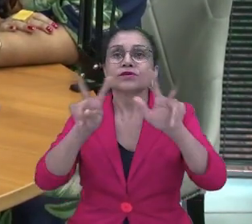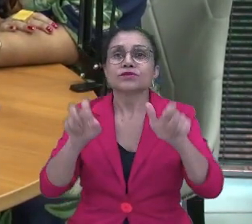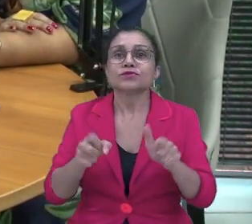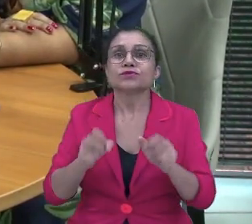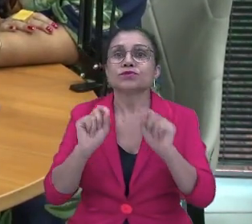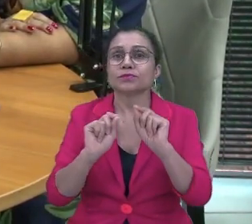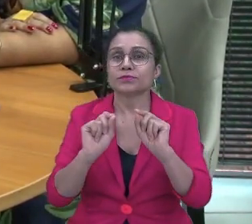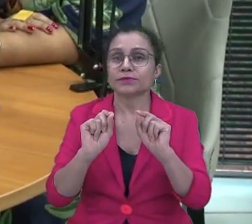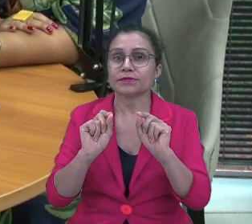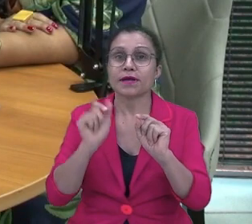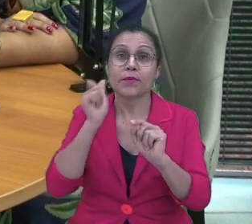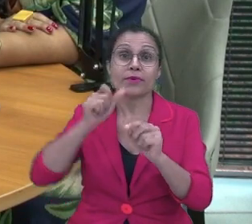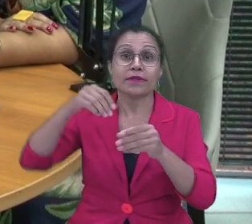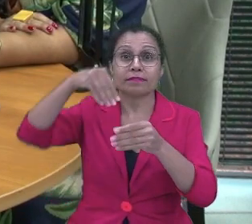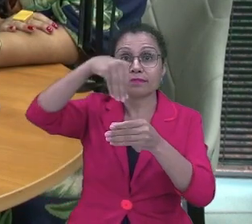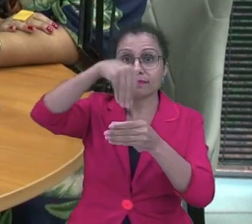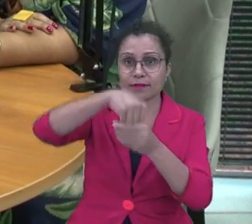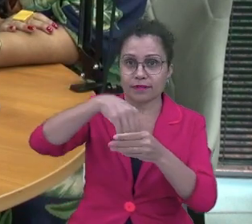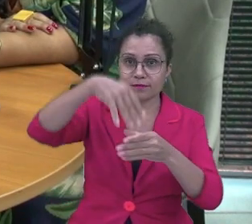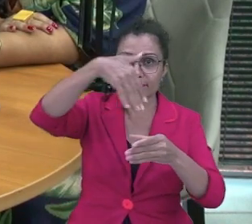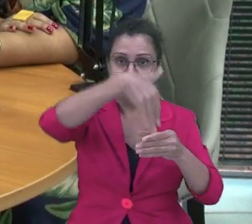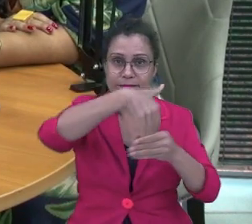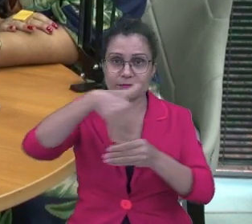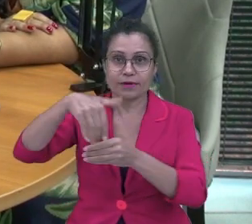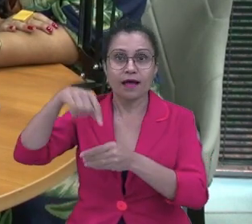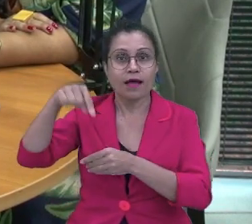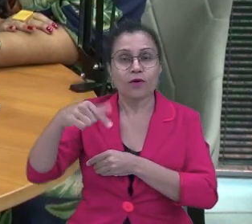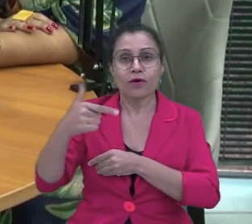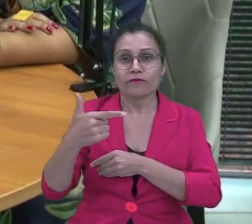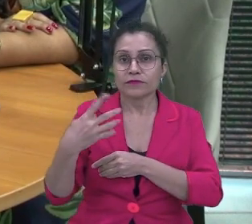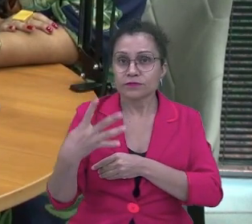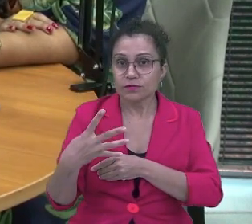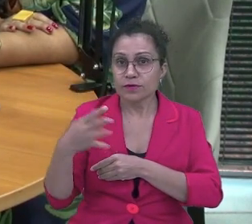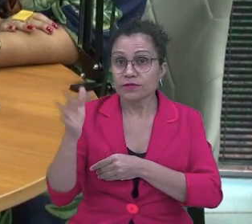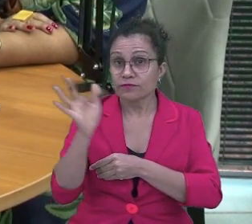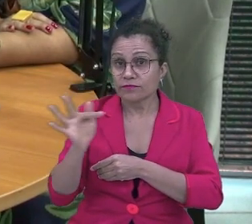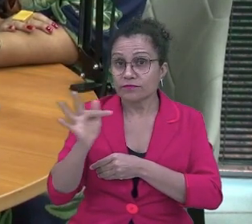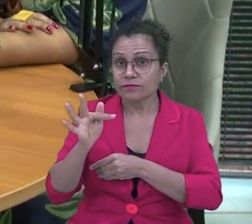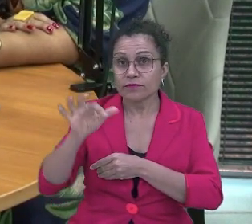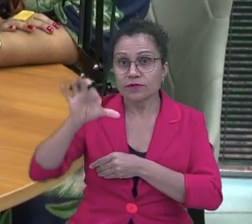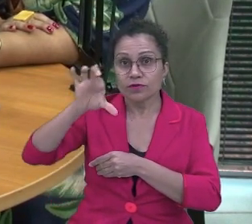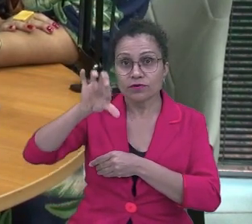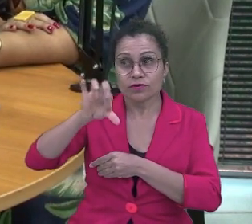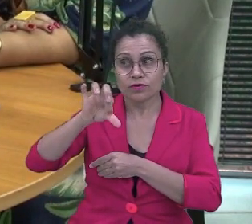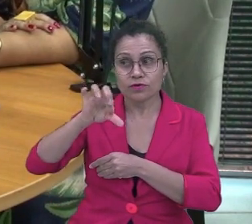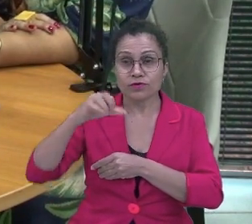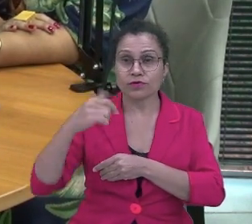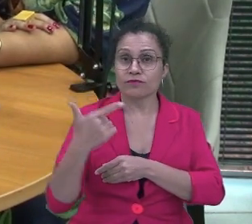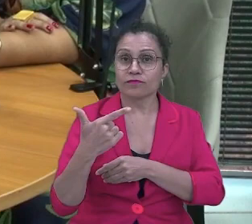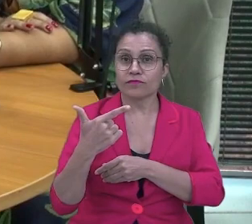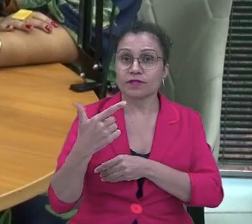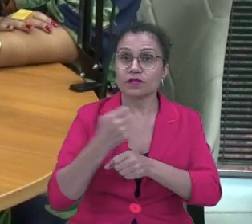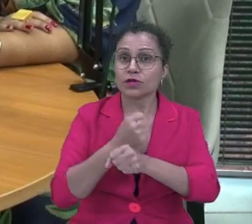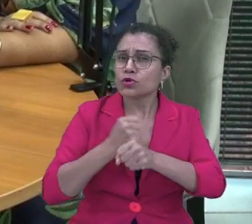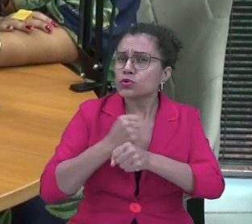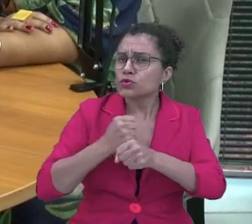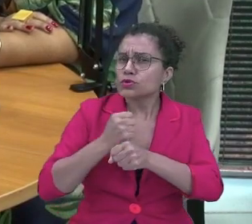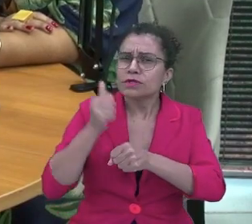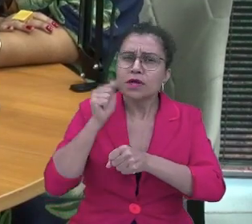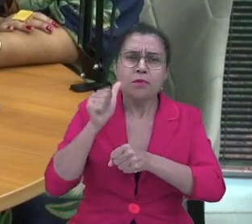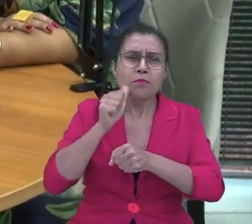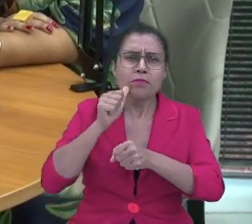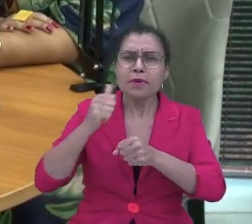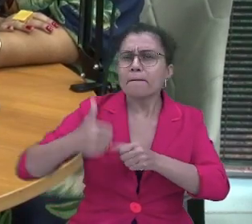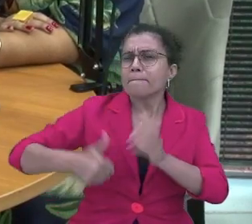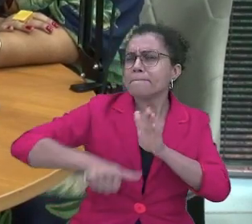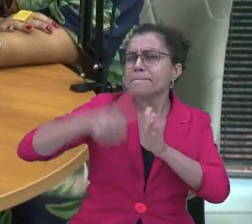na política. Agora, 24 de fevereiro, completamos 92 anos, desde que as mulheres puderam